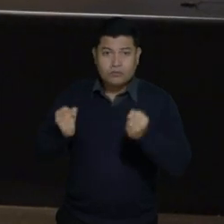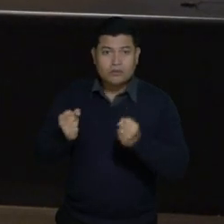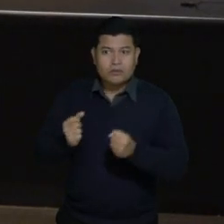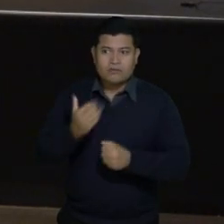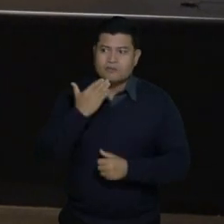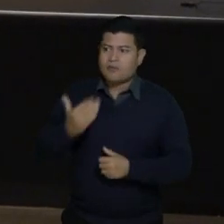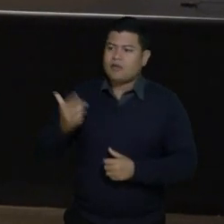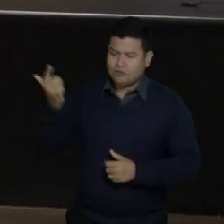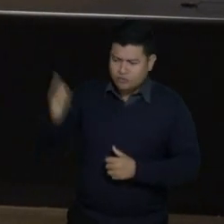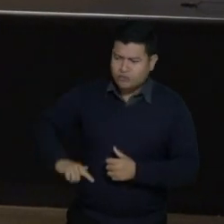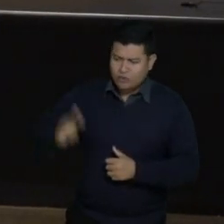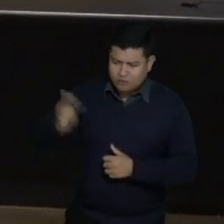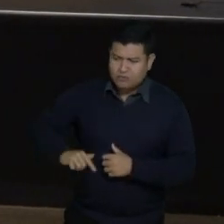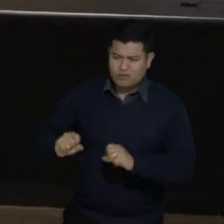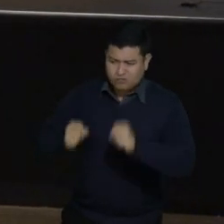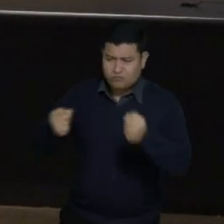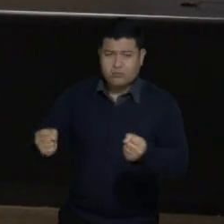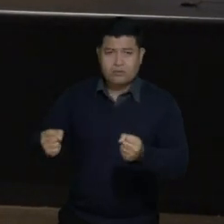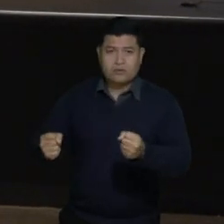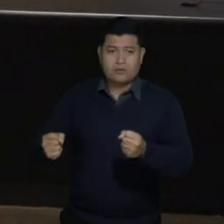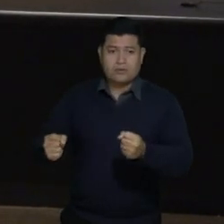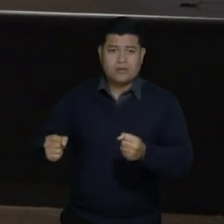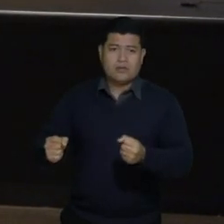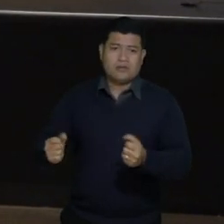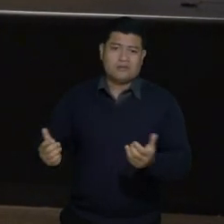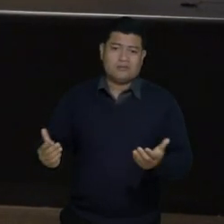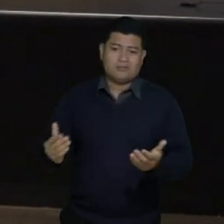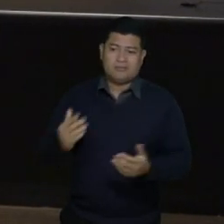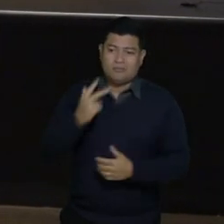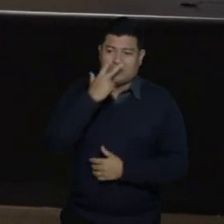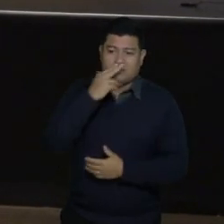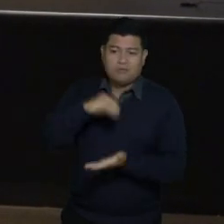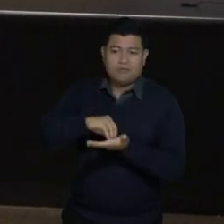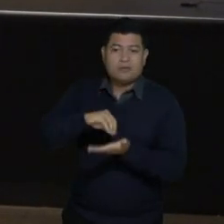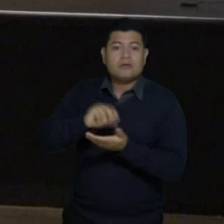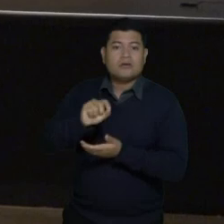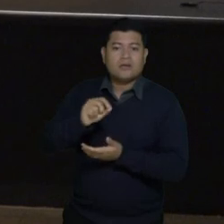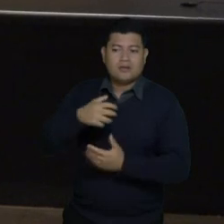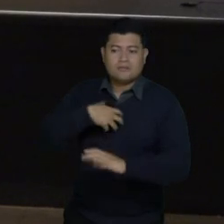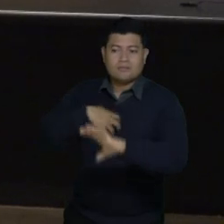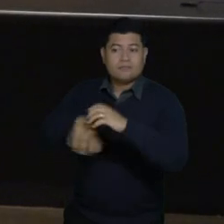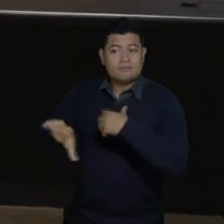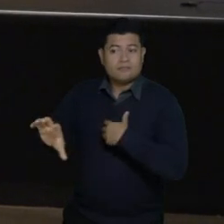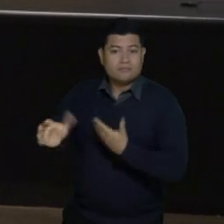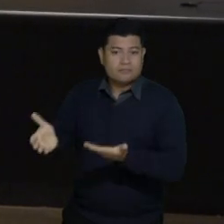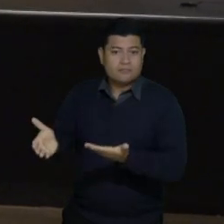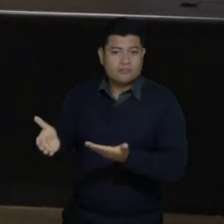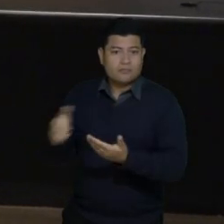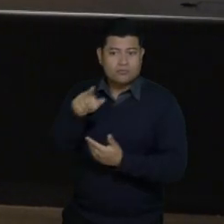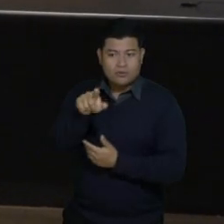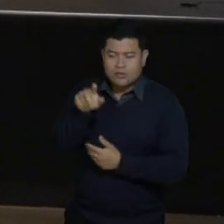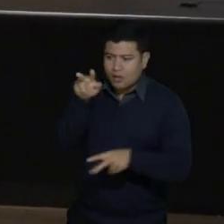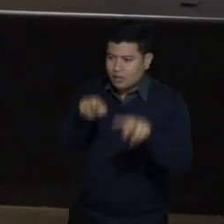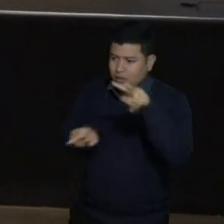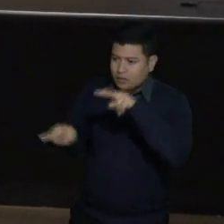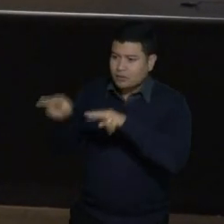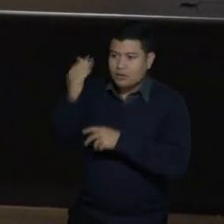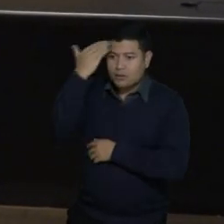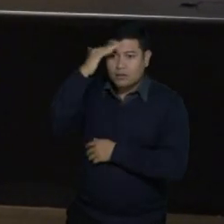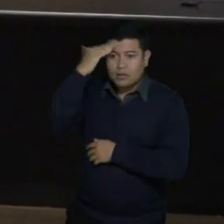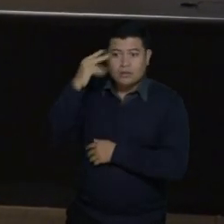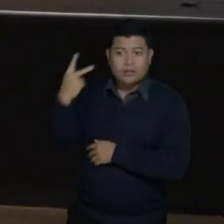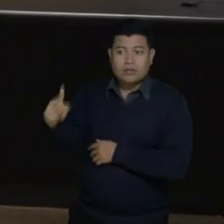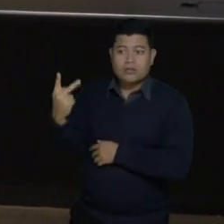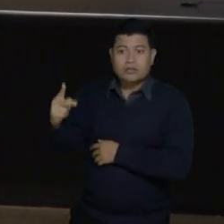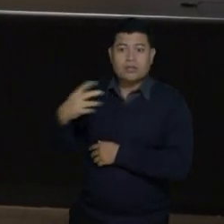mais ainda é muita falta de empatia é muita falta de observação é muito não